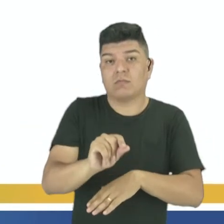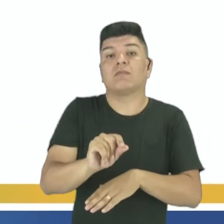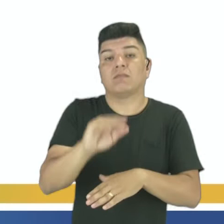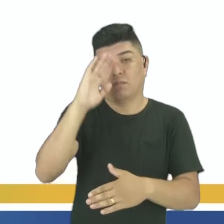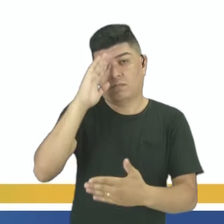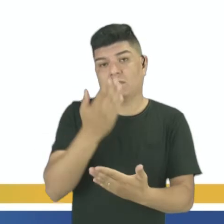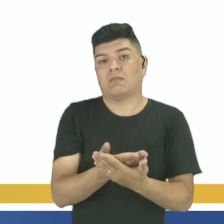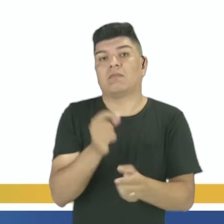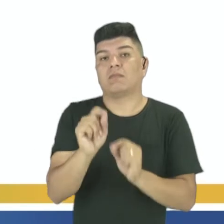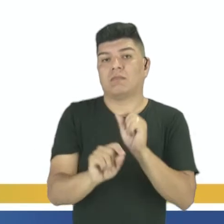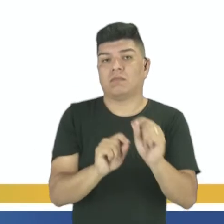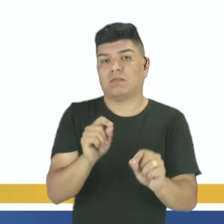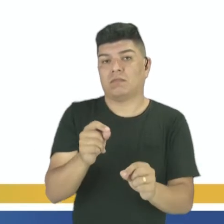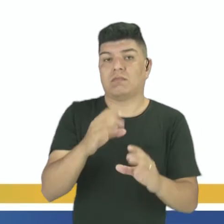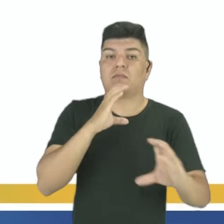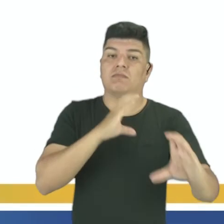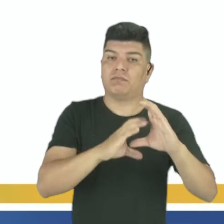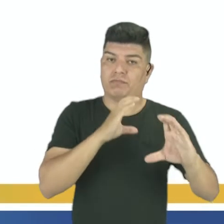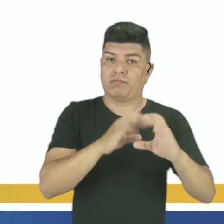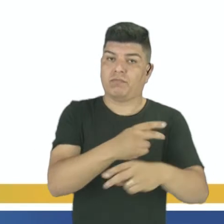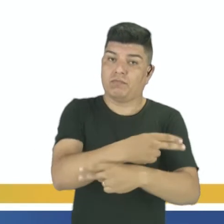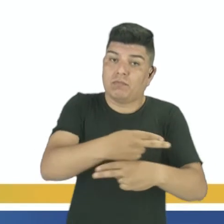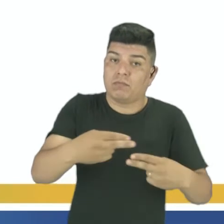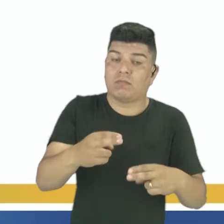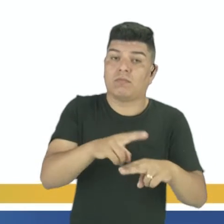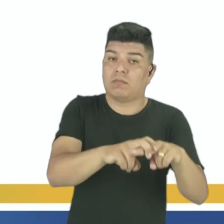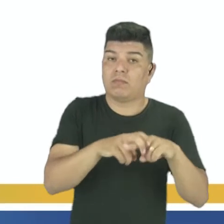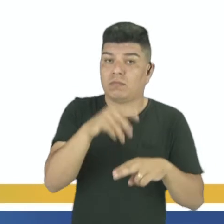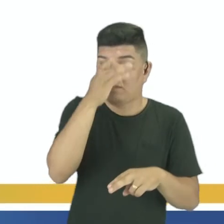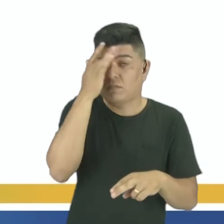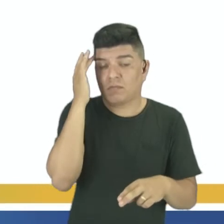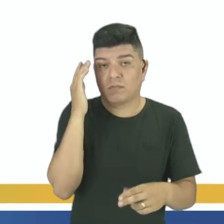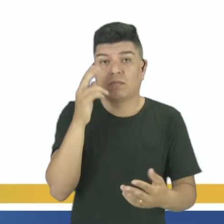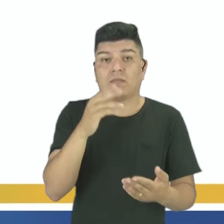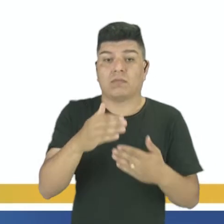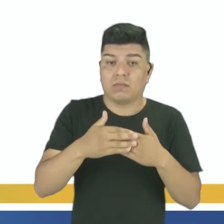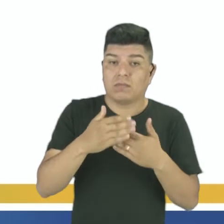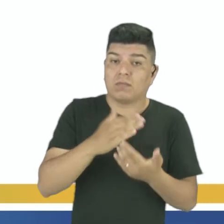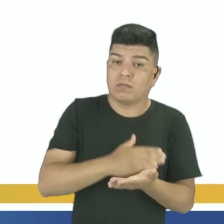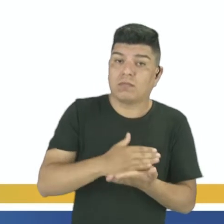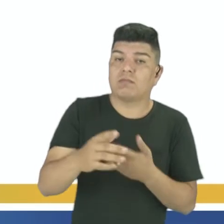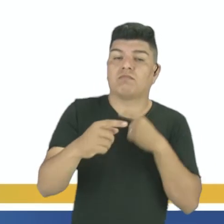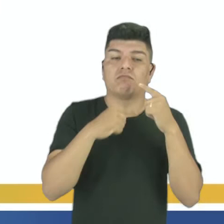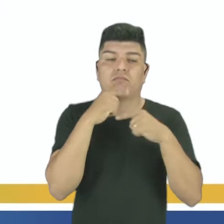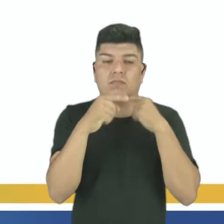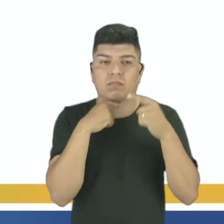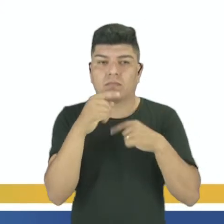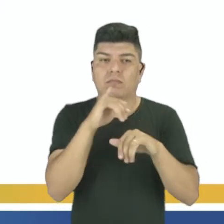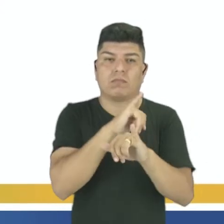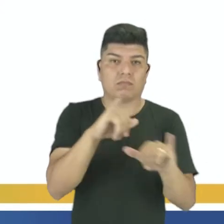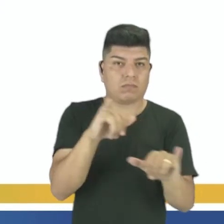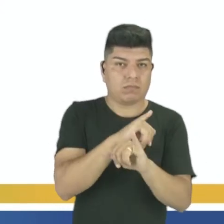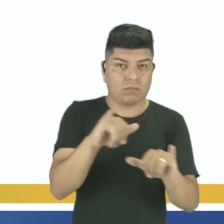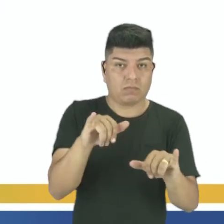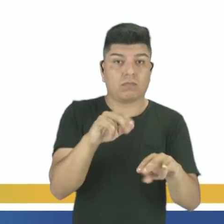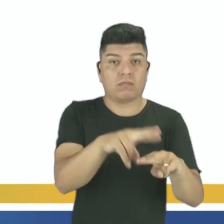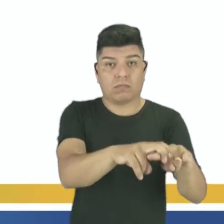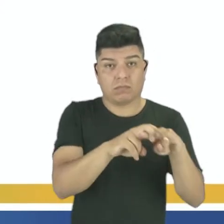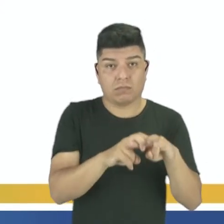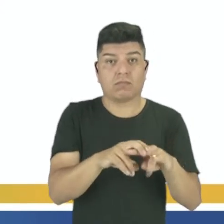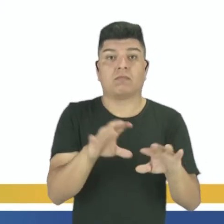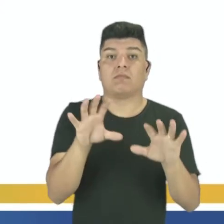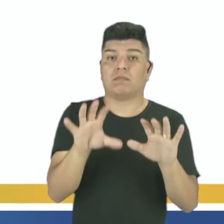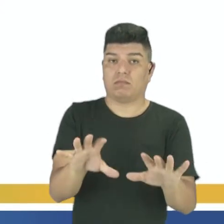a credibilidade desses meios de comunicação, pois as pessoas podem começar a duvidar das informações. Dessa